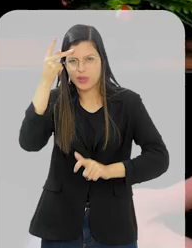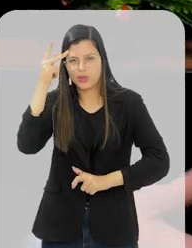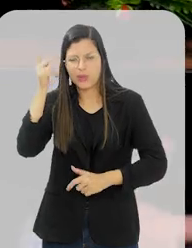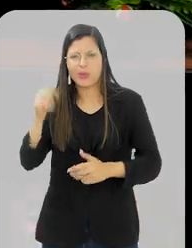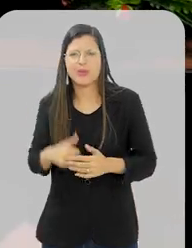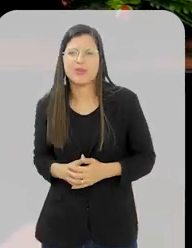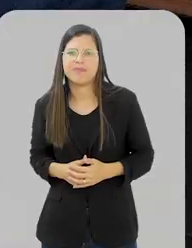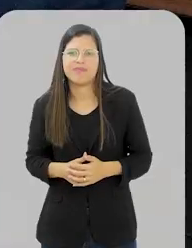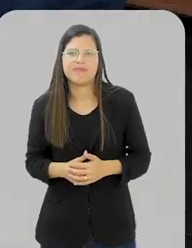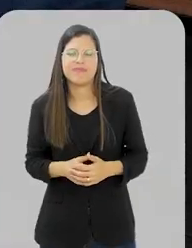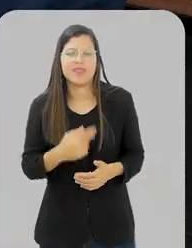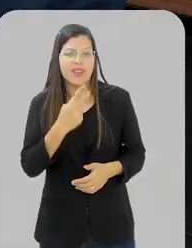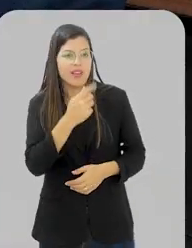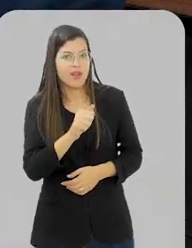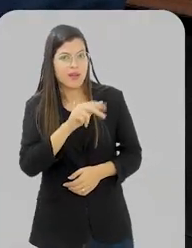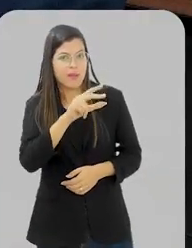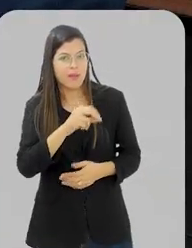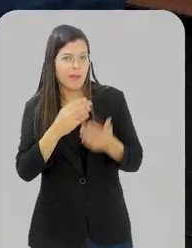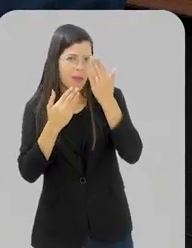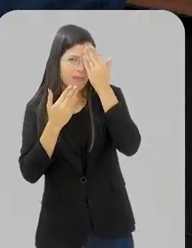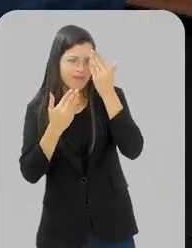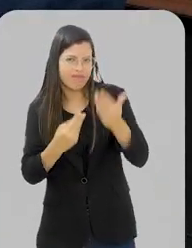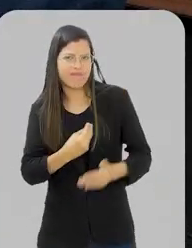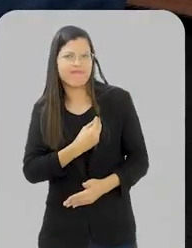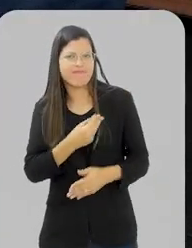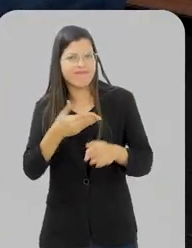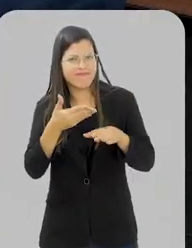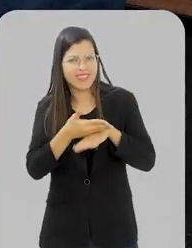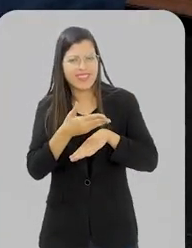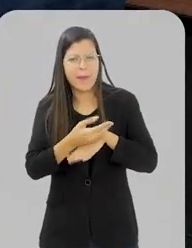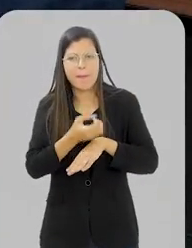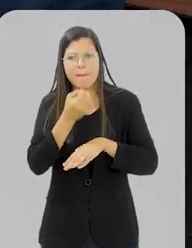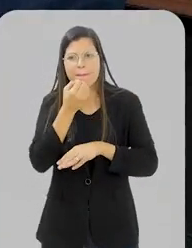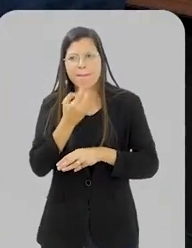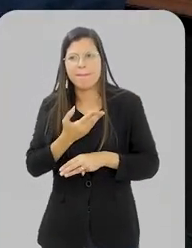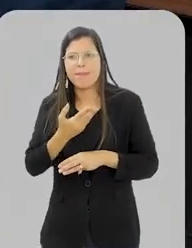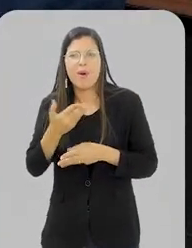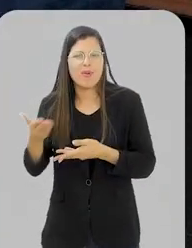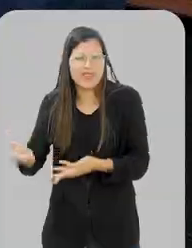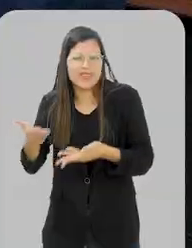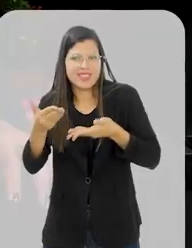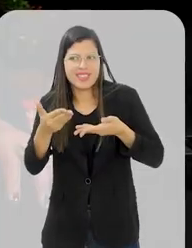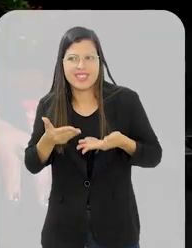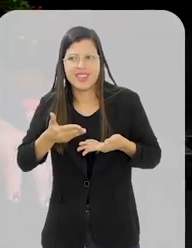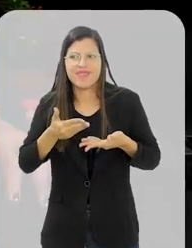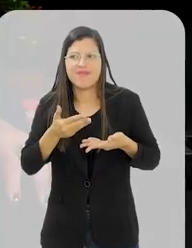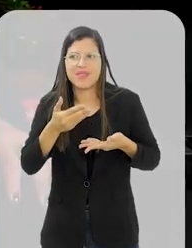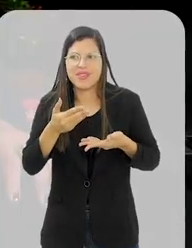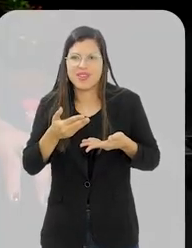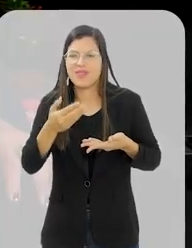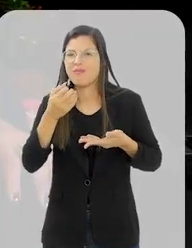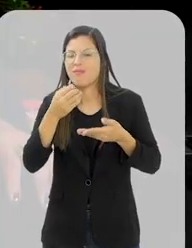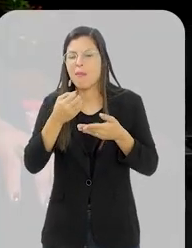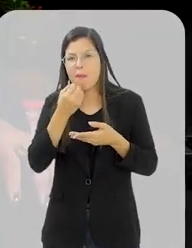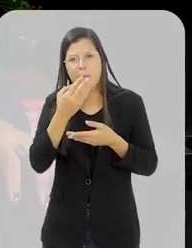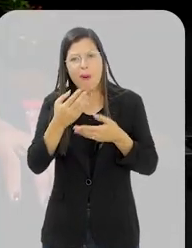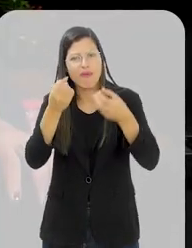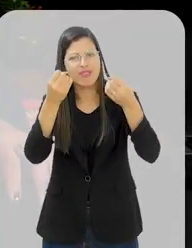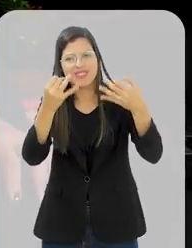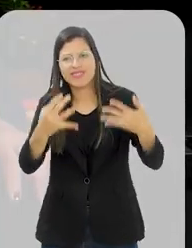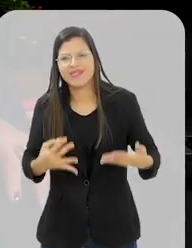pessoas Paulo Muito obrigado pela sua presença é sempre muito bom ter você aqui sempre muito bom